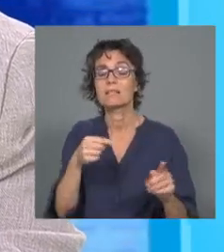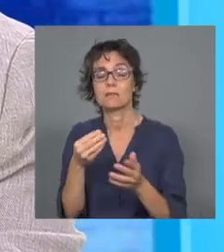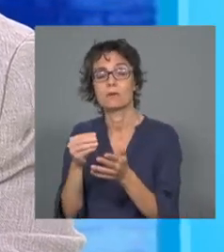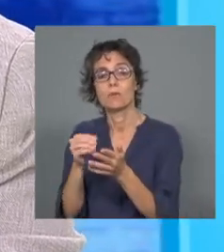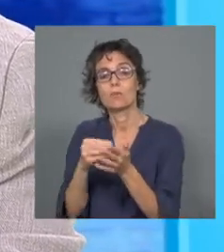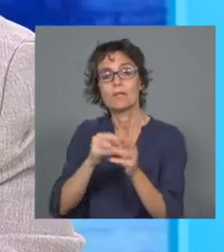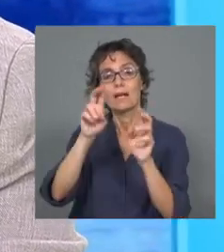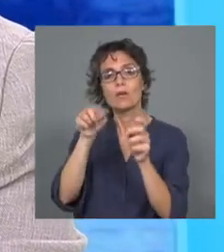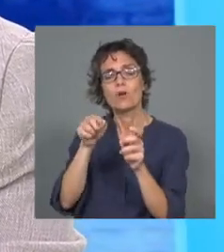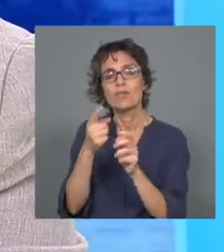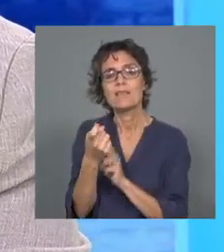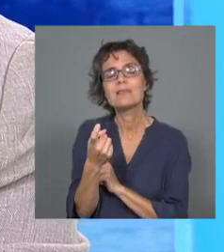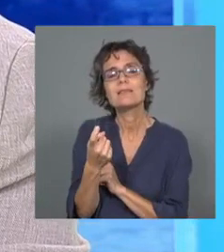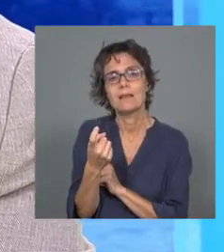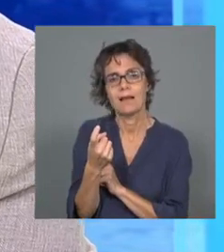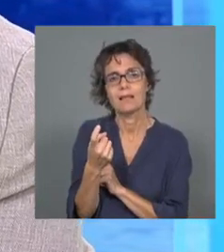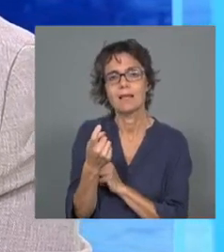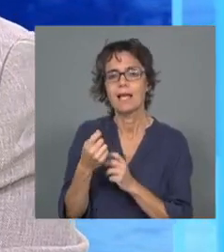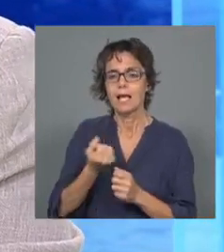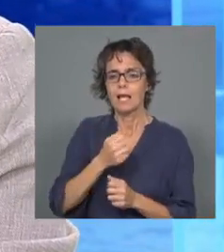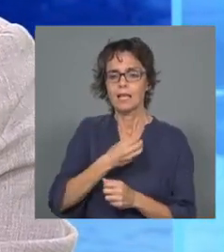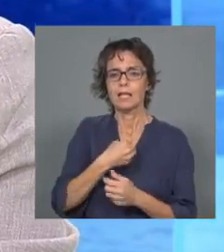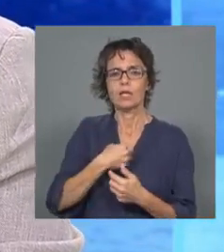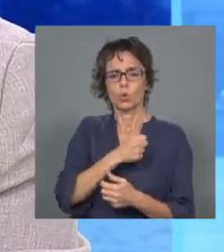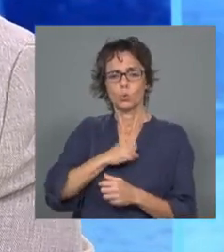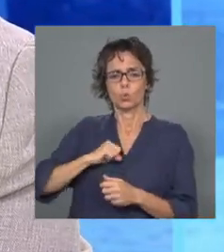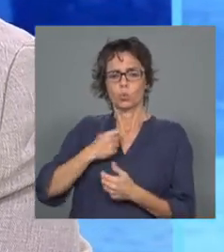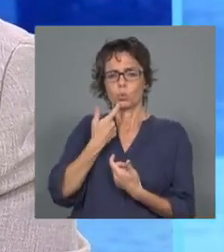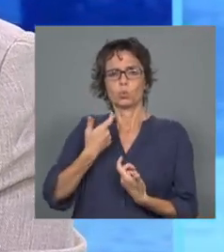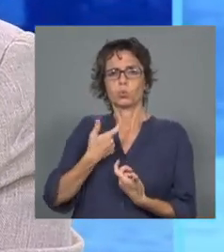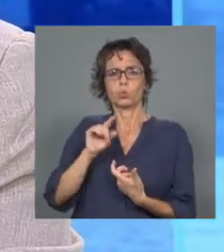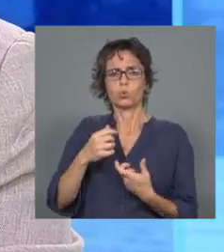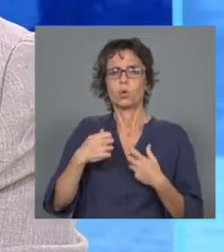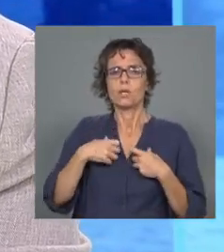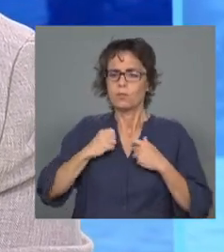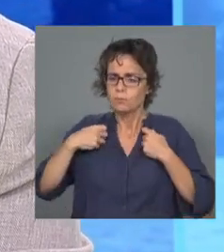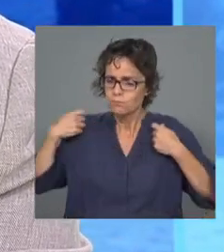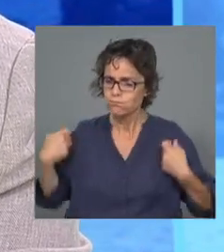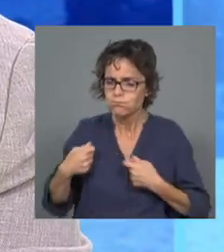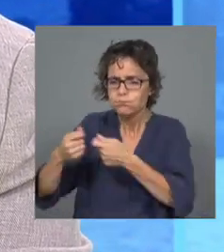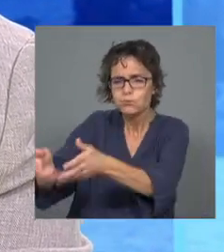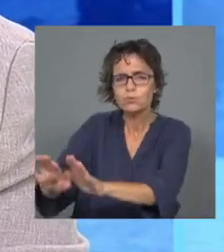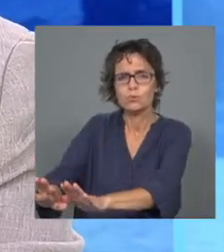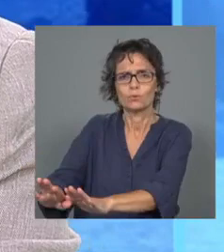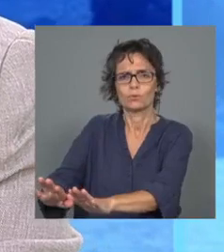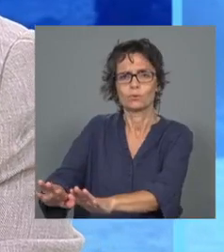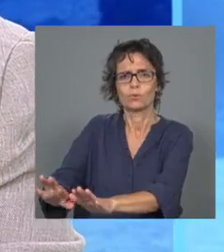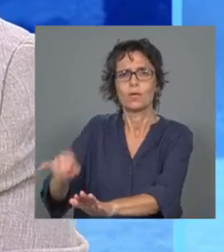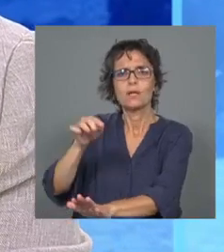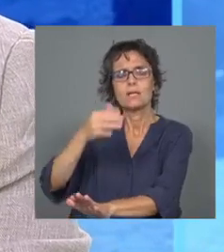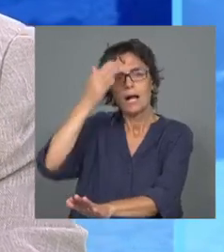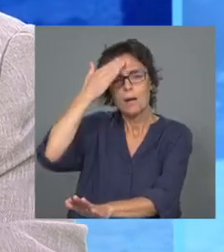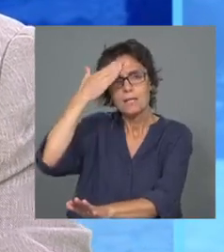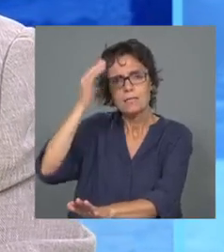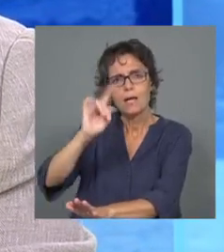central, a necessidade de despojamento. Parece-me que essa reflexão está subjacente a todo este percurso, que é a capacidade de